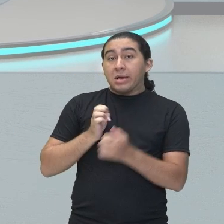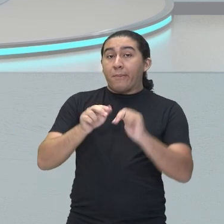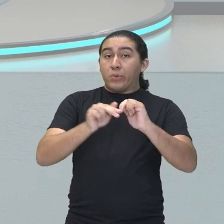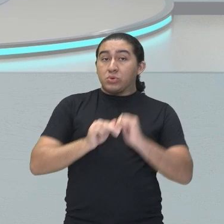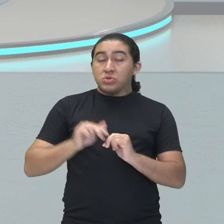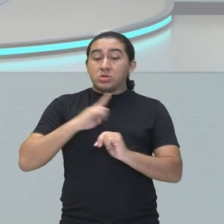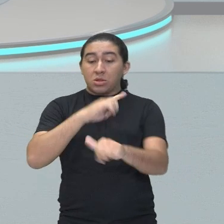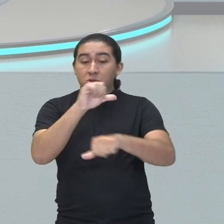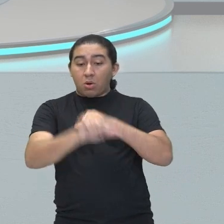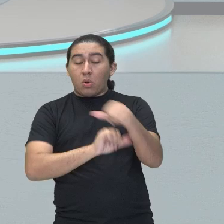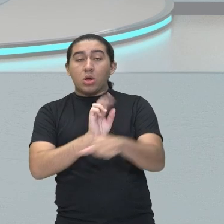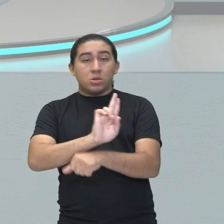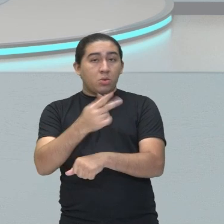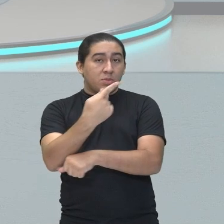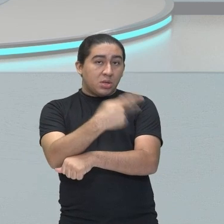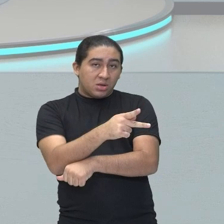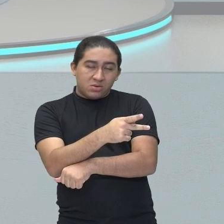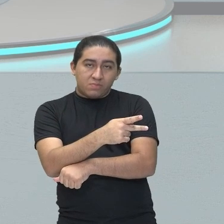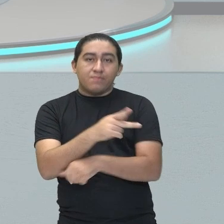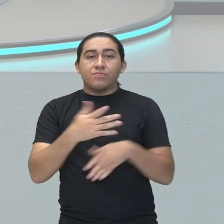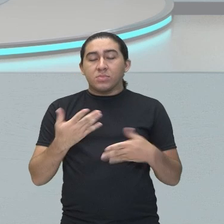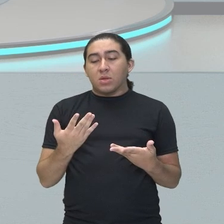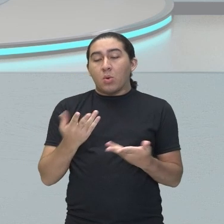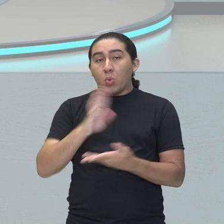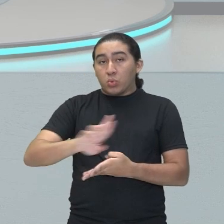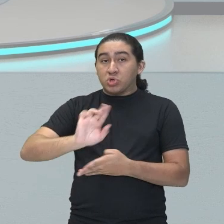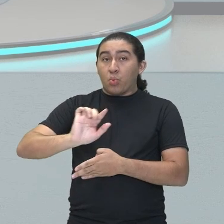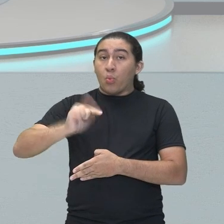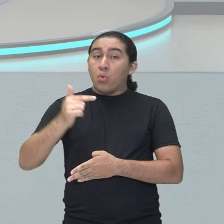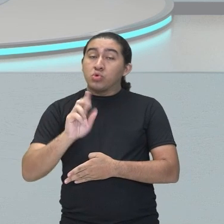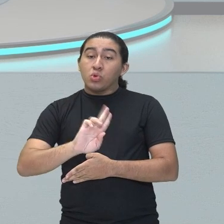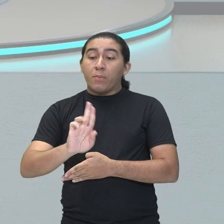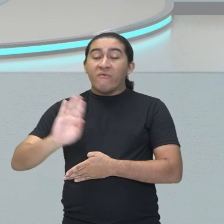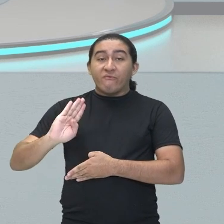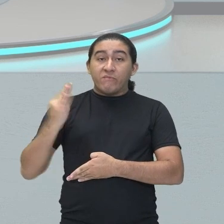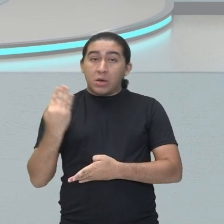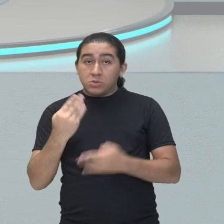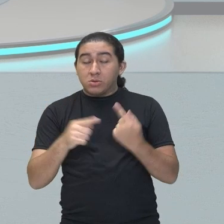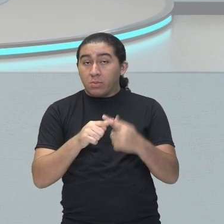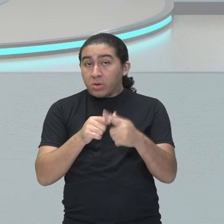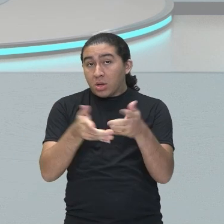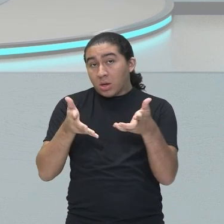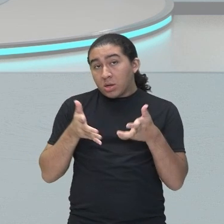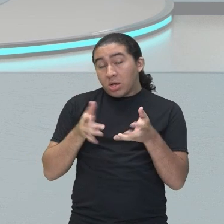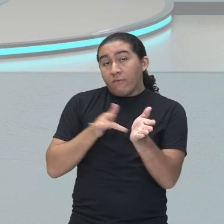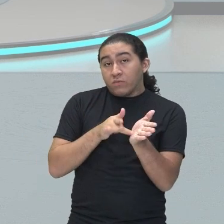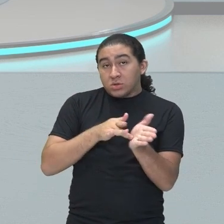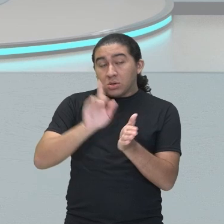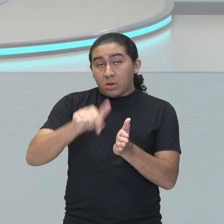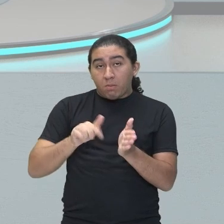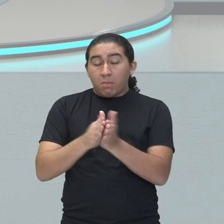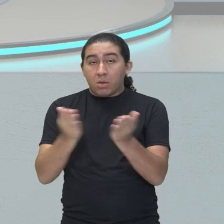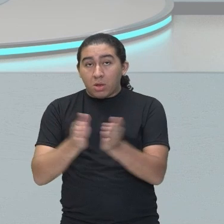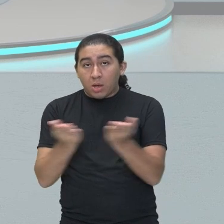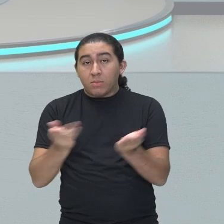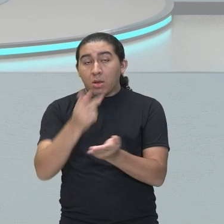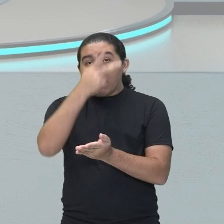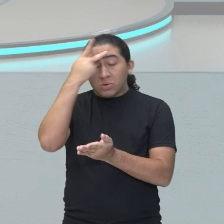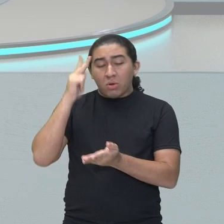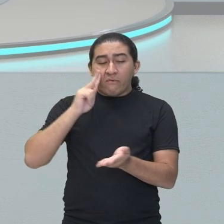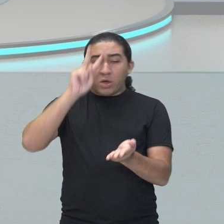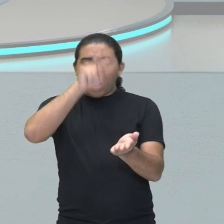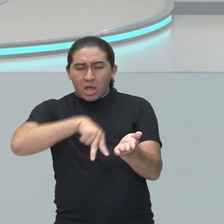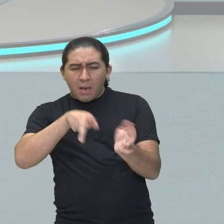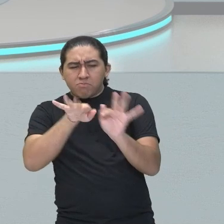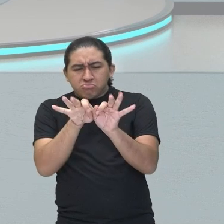assumiam pseudônimos. Então, assumiam um novo nome, porque eles queriam ser tidos como uns pastores, pessoas simples